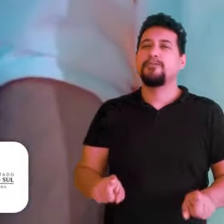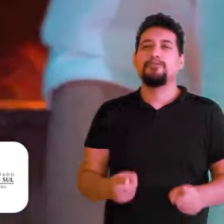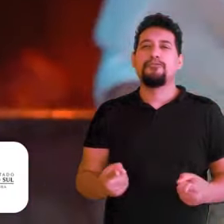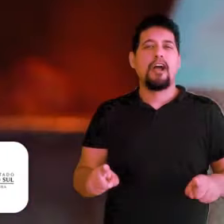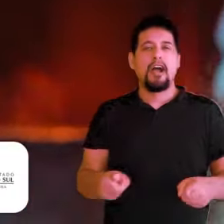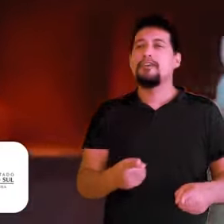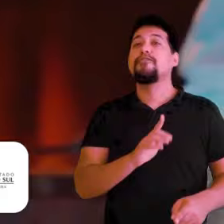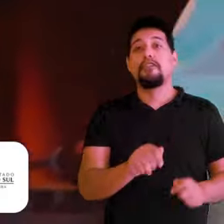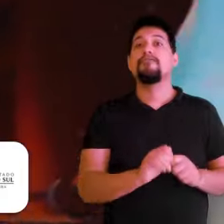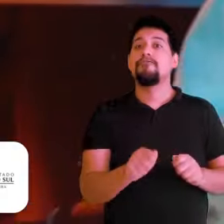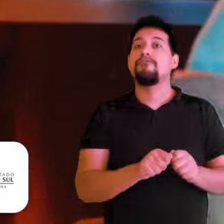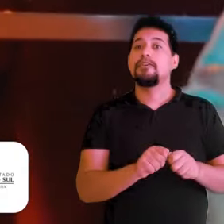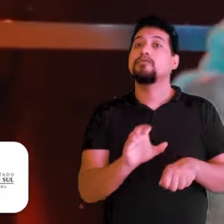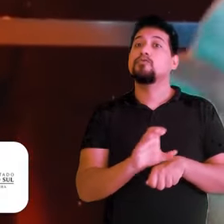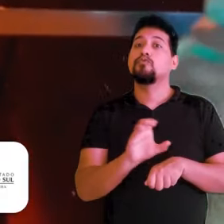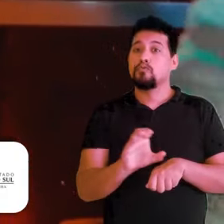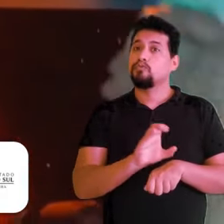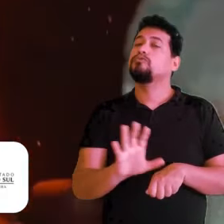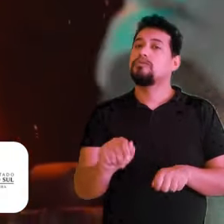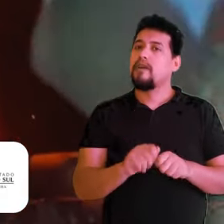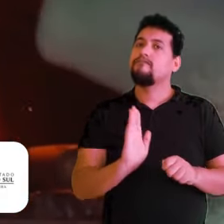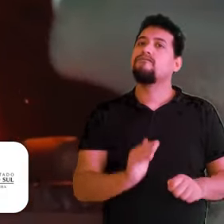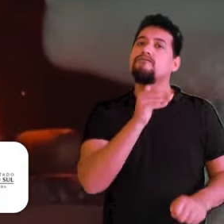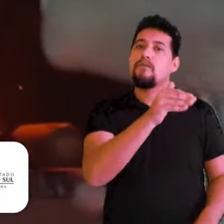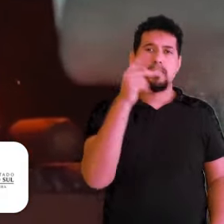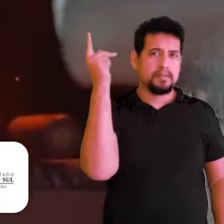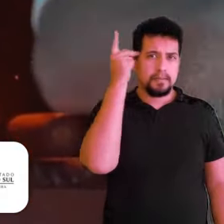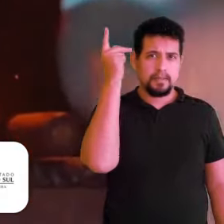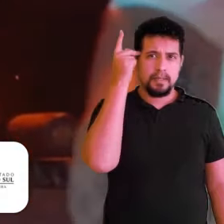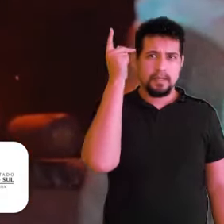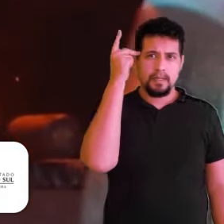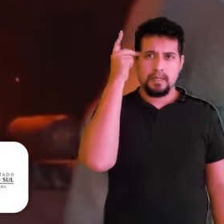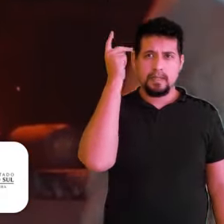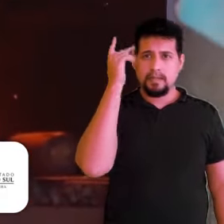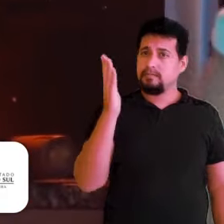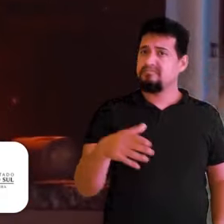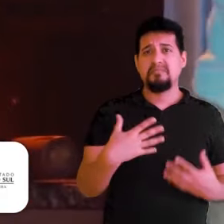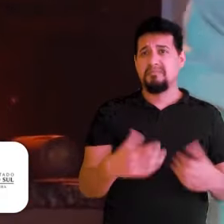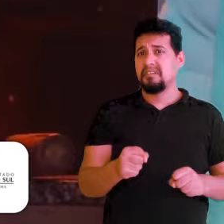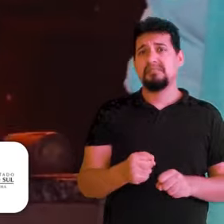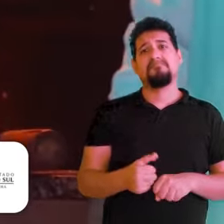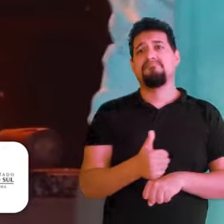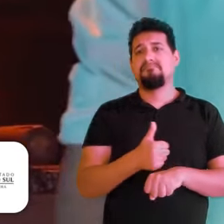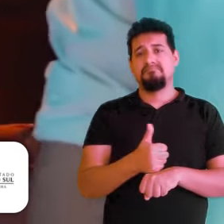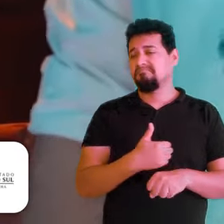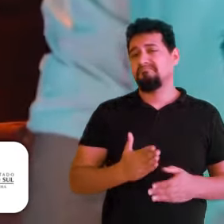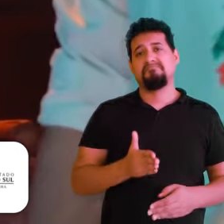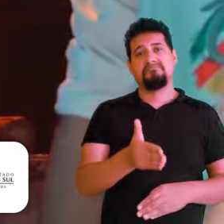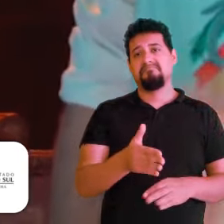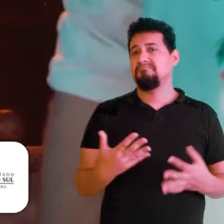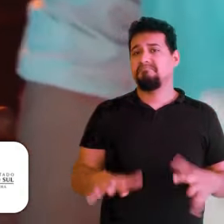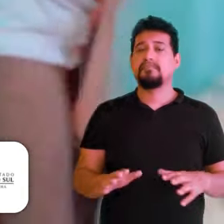churrasco. E esse rapaz aqui fez curso de assador, foi até em São Paulo e... Mas não quis seguir a profissão, só isso. Mas